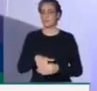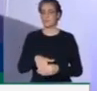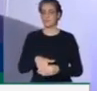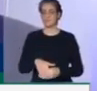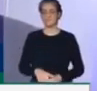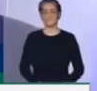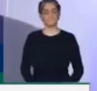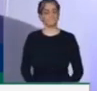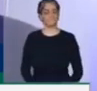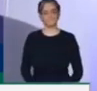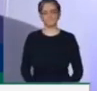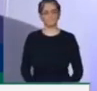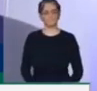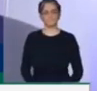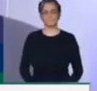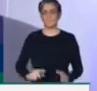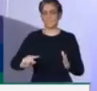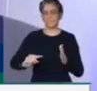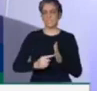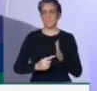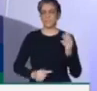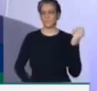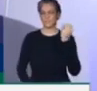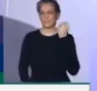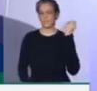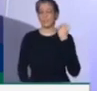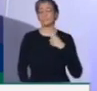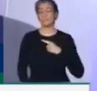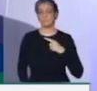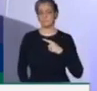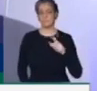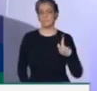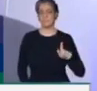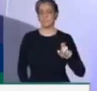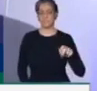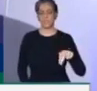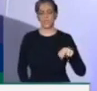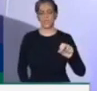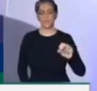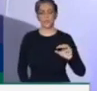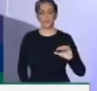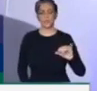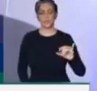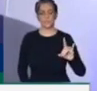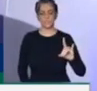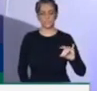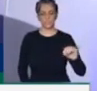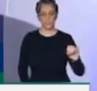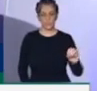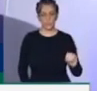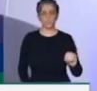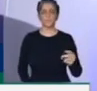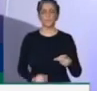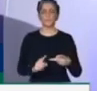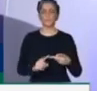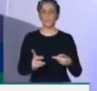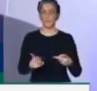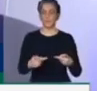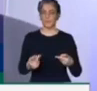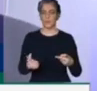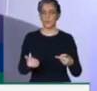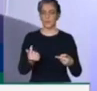as denúncias são graves. Além da denúncia de genocídio, de mau uso do recurso público